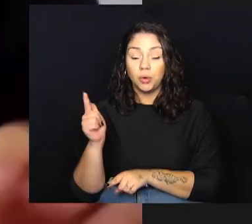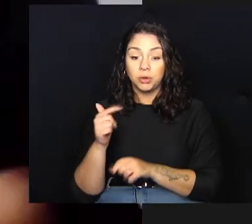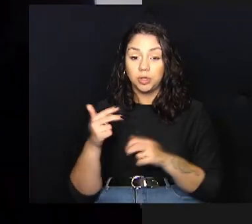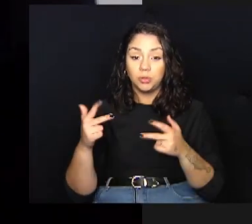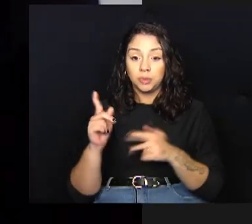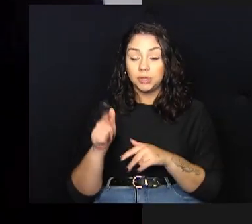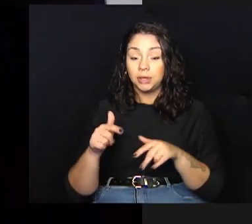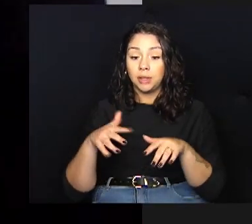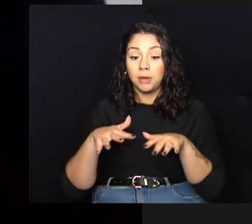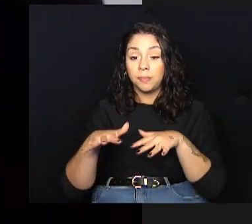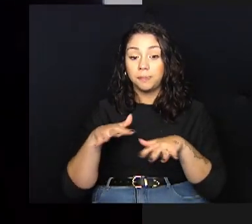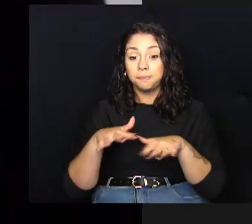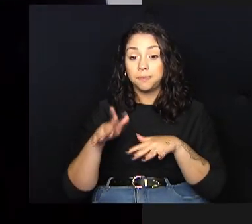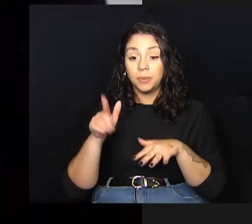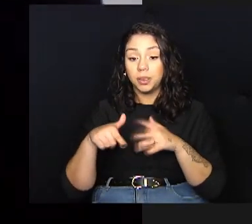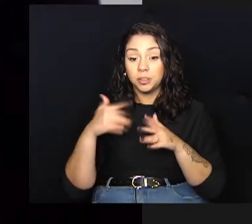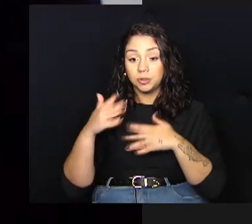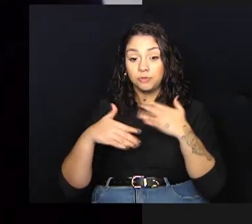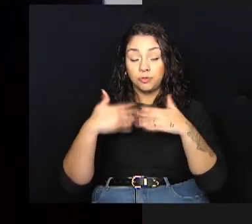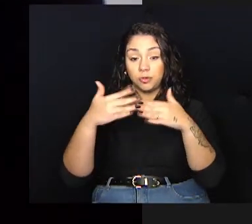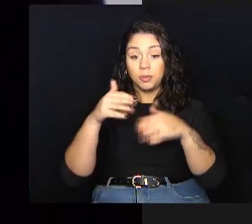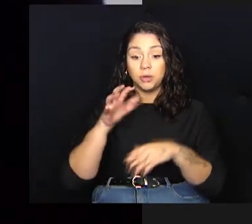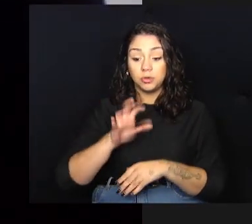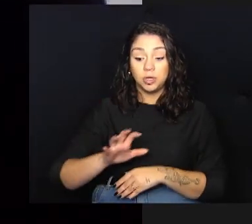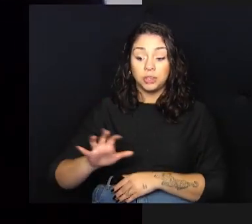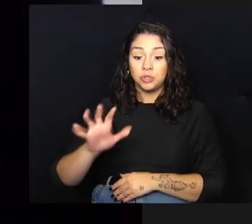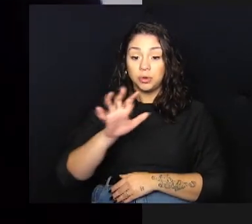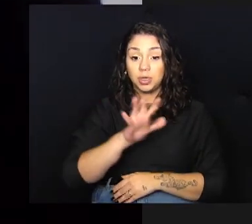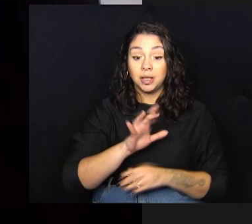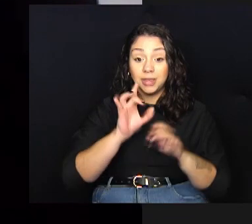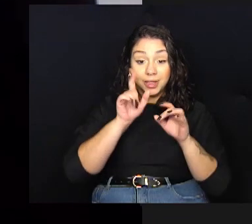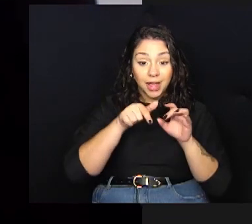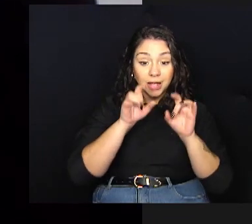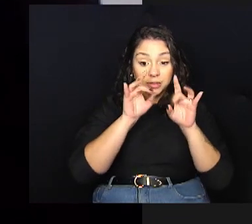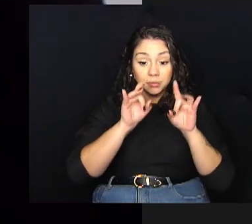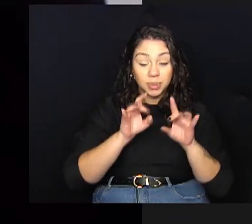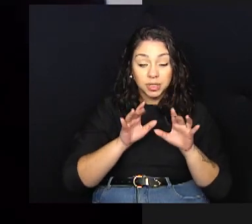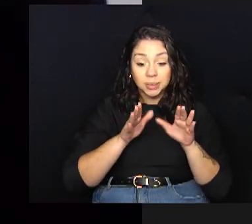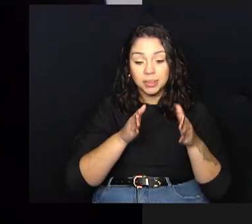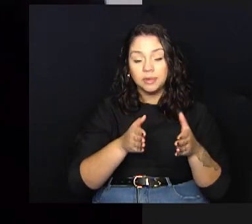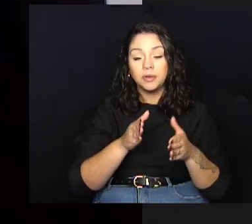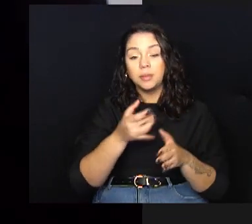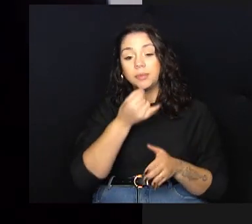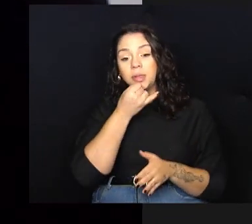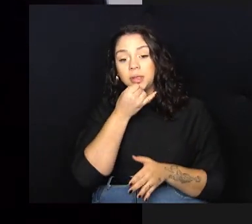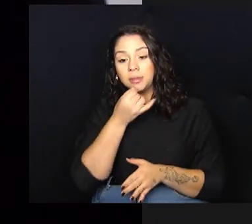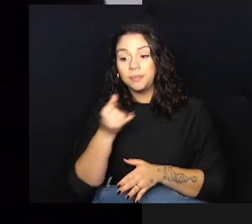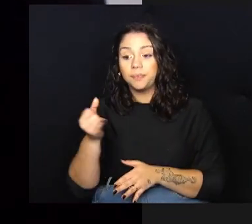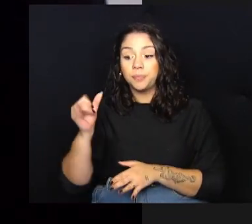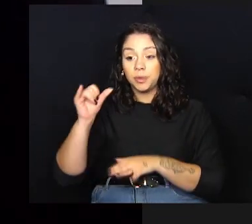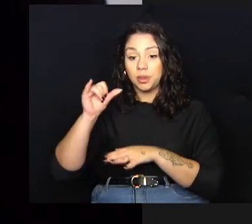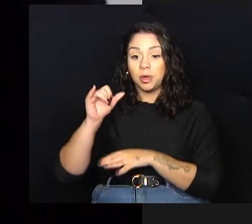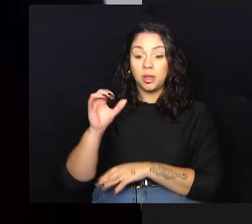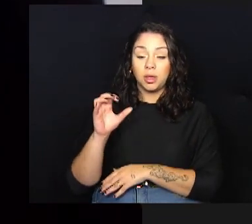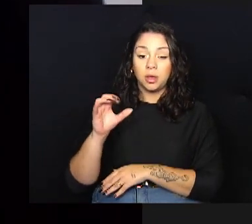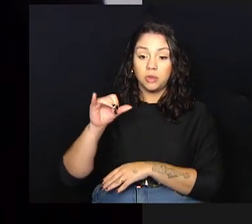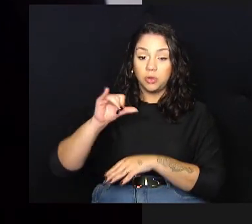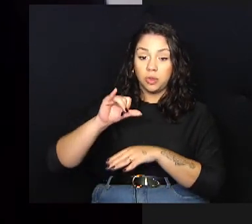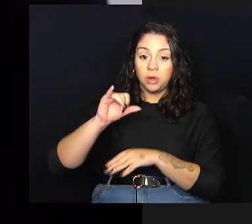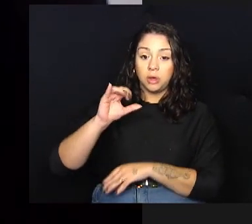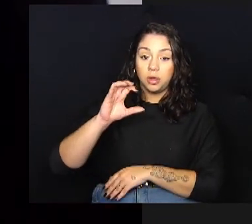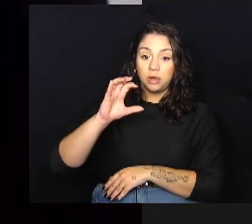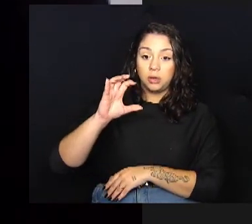dinâmicas de desenvolvimento Regional que são muito específicas né então por exemplo no centro-oeste brasileiro a gente